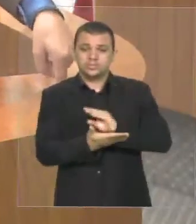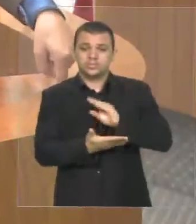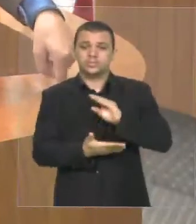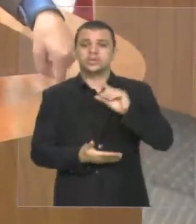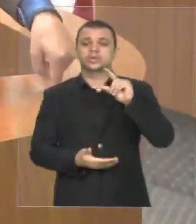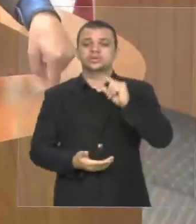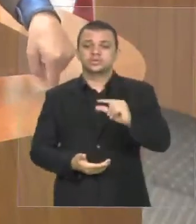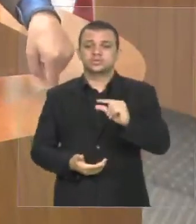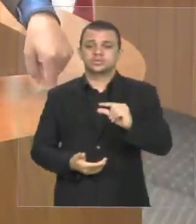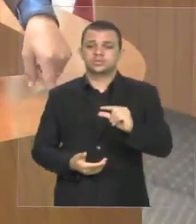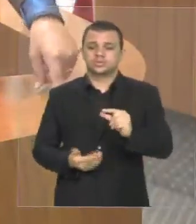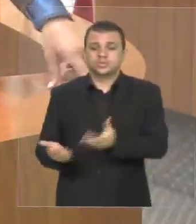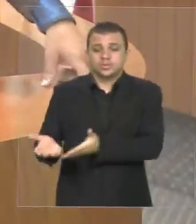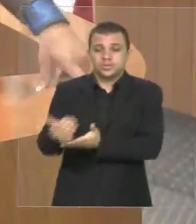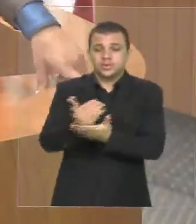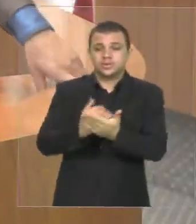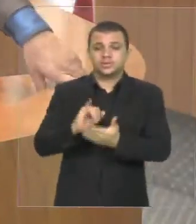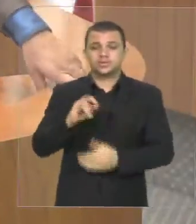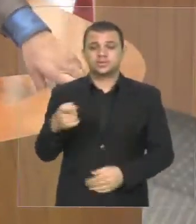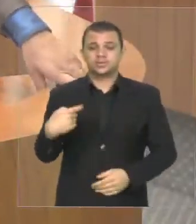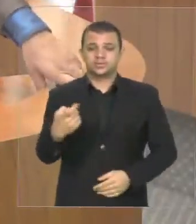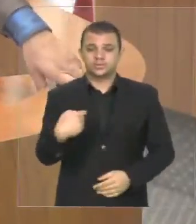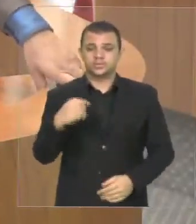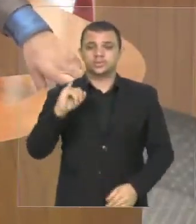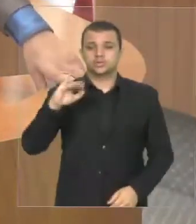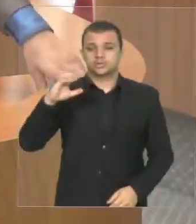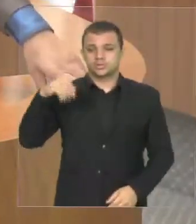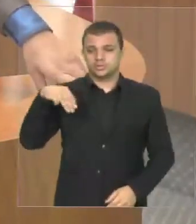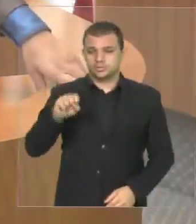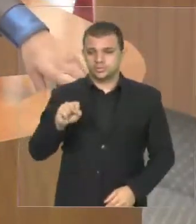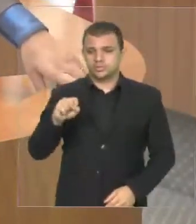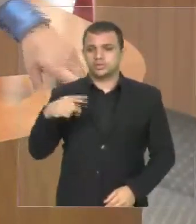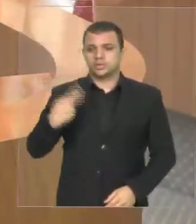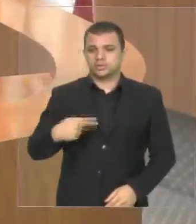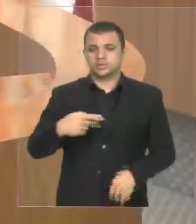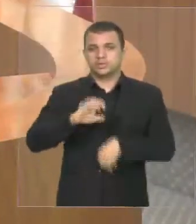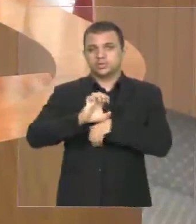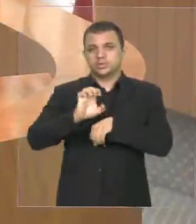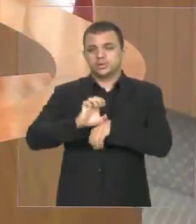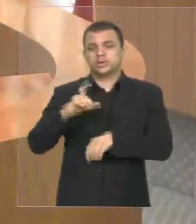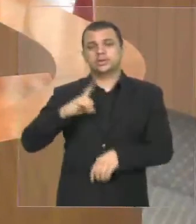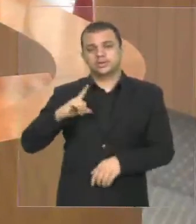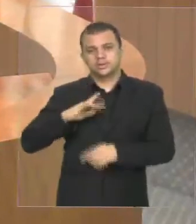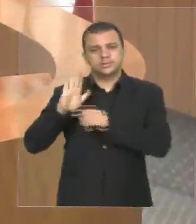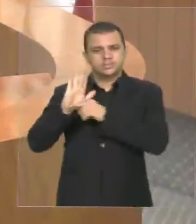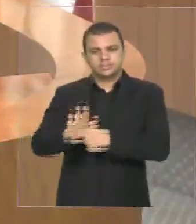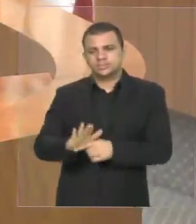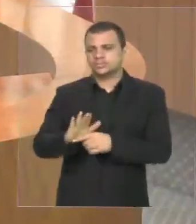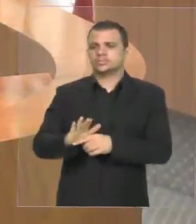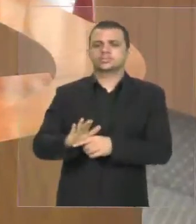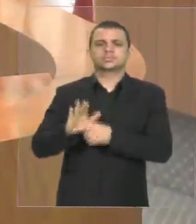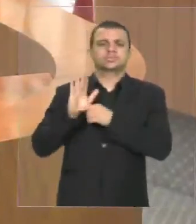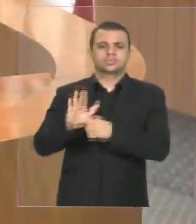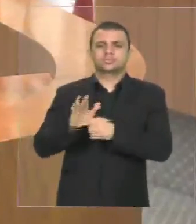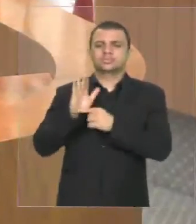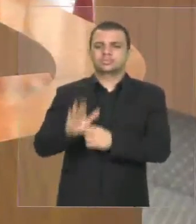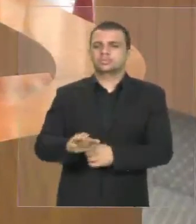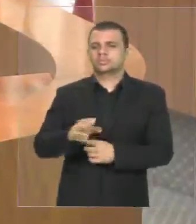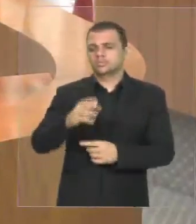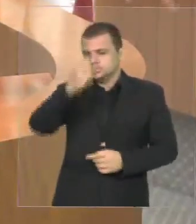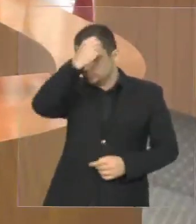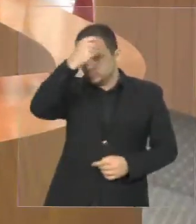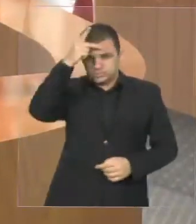estadual, no que diz respeito ao ICMS, ela tem ajudado todos os municípios do Maranhão, porque eles